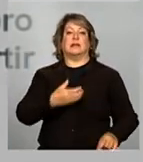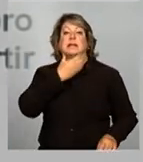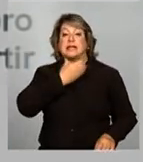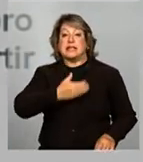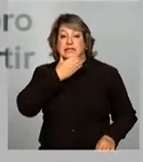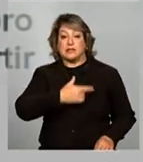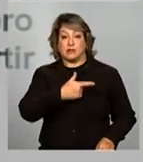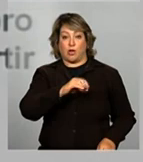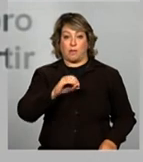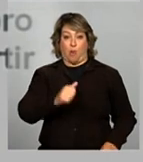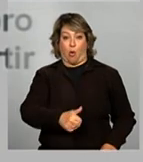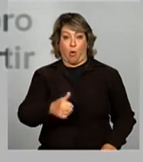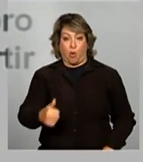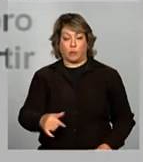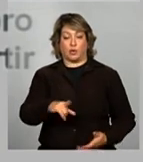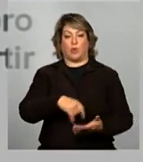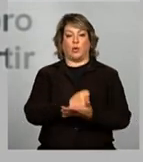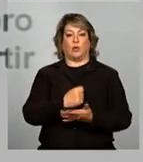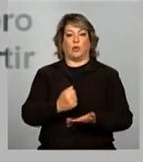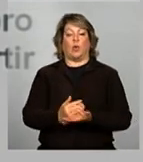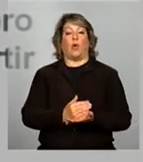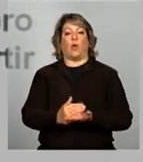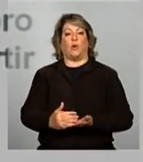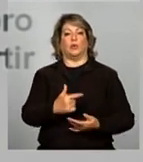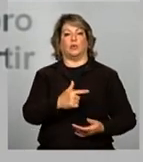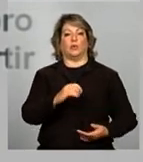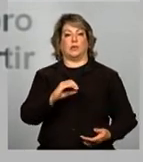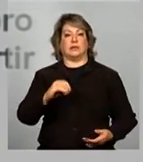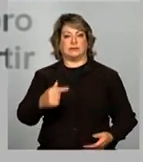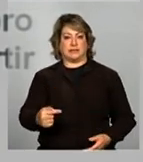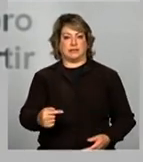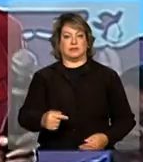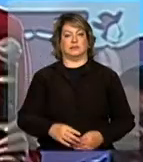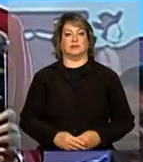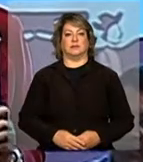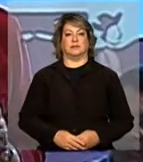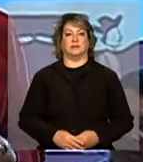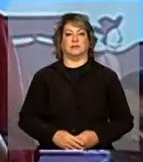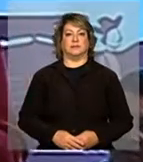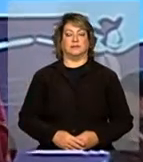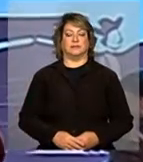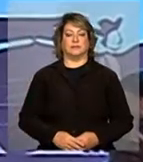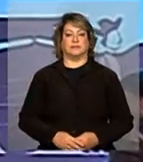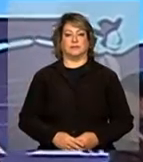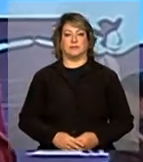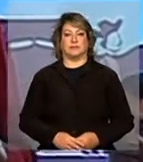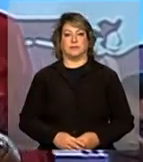de 2011, contratadas a partir de 2007.